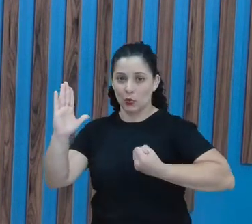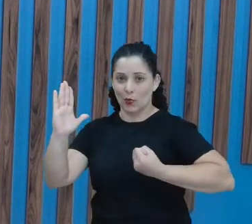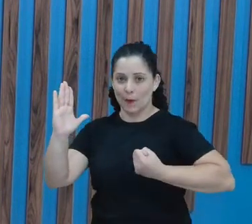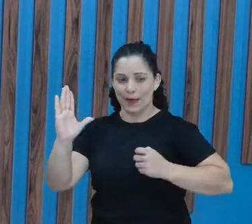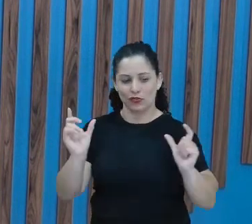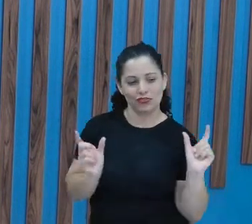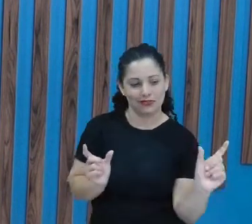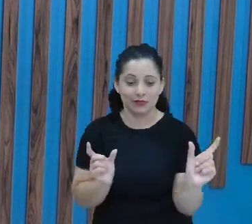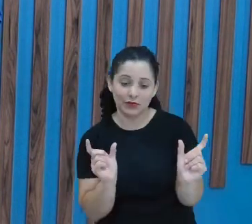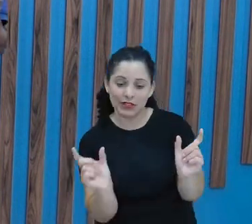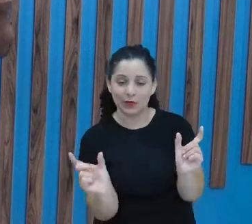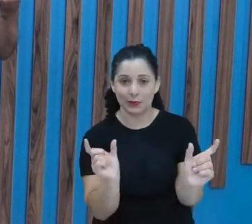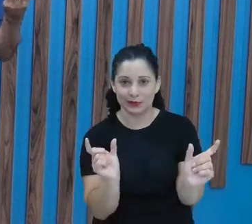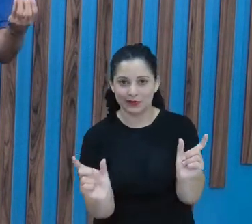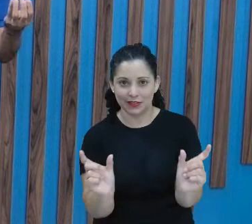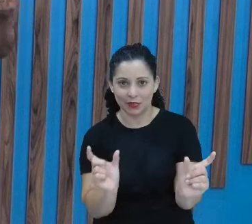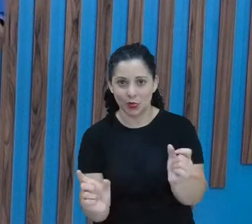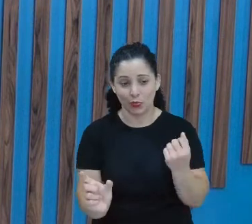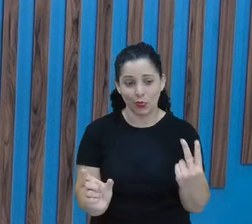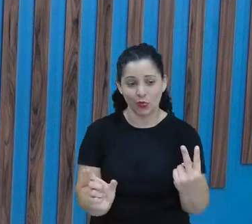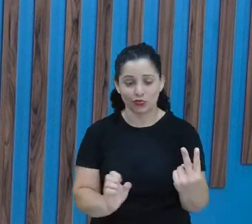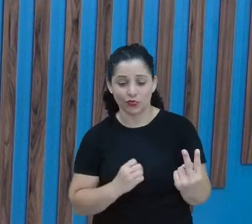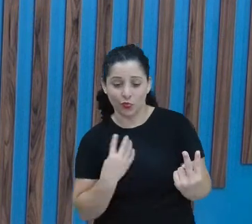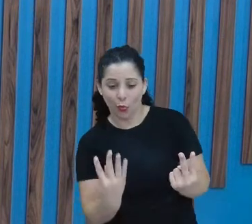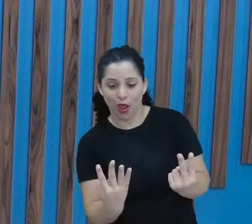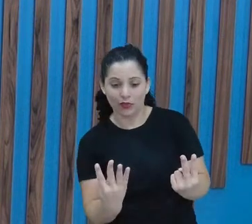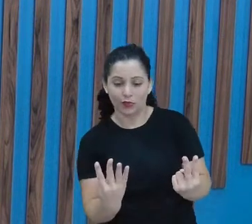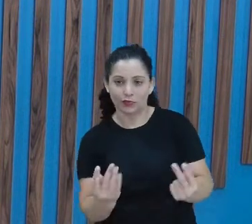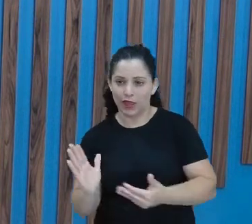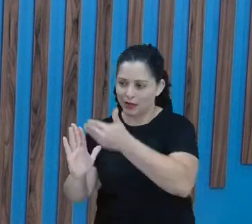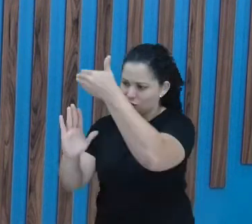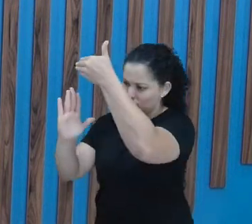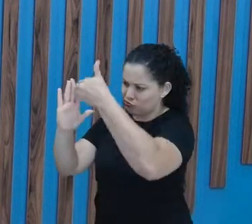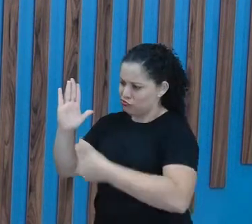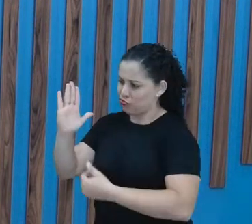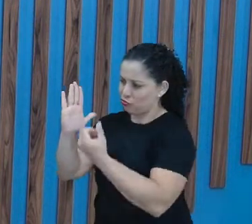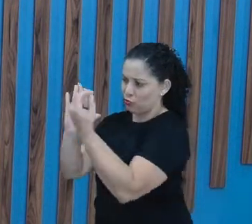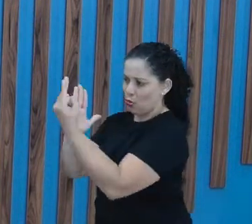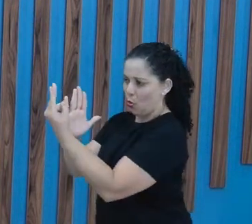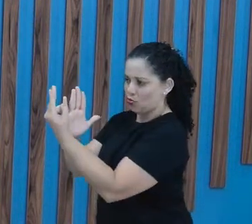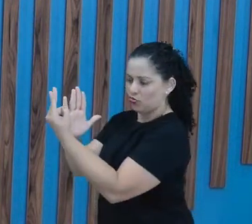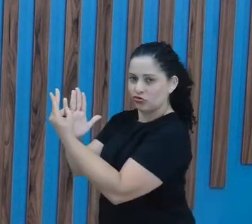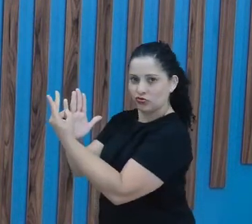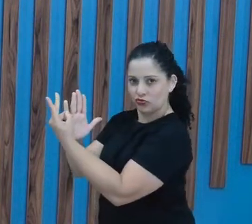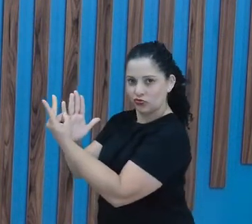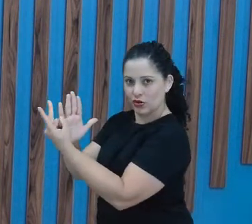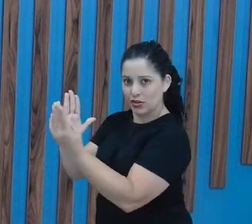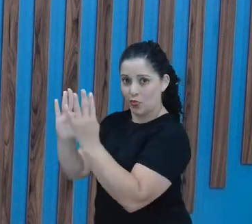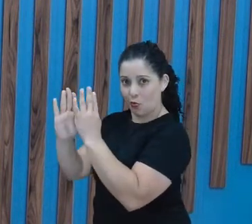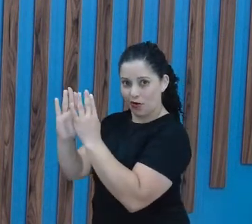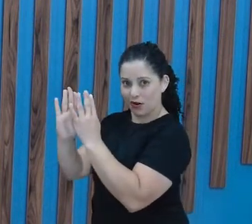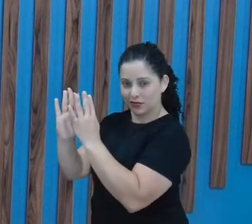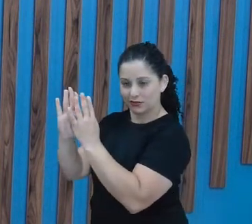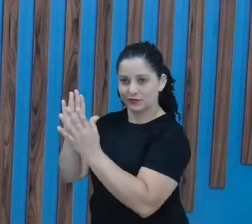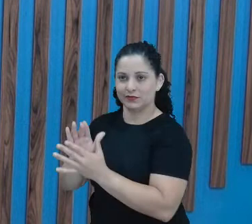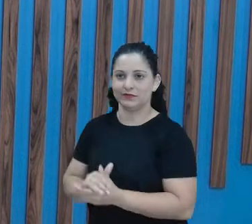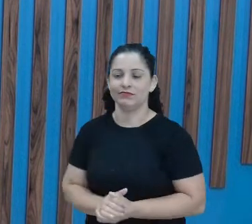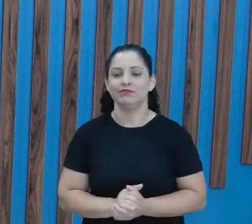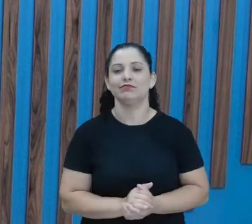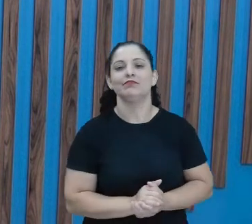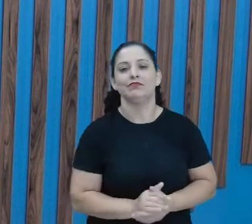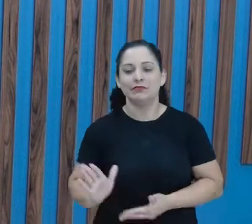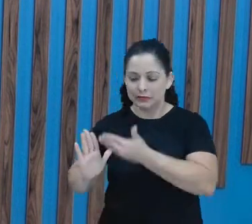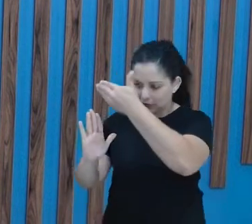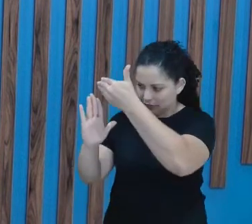denominadores, o número 2 e o número 4. Vamos pegar aqui, ó. O número 2 e o número 4 aqui, ó. E bota